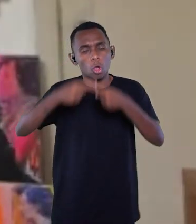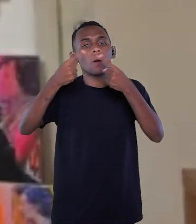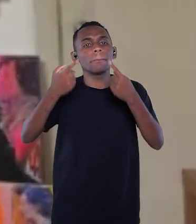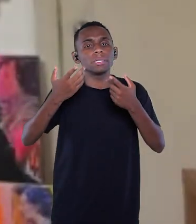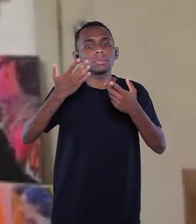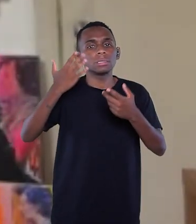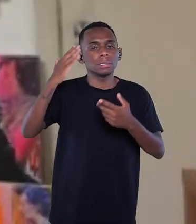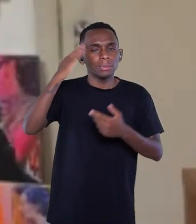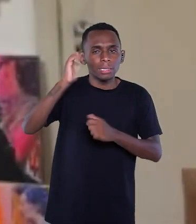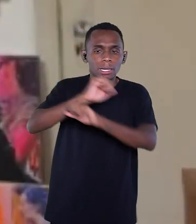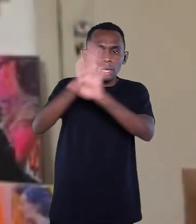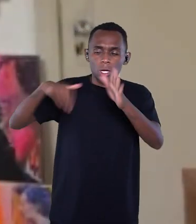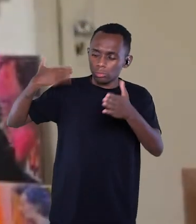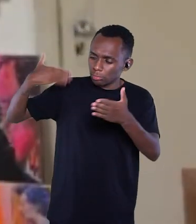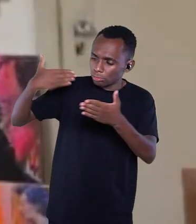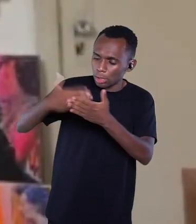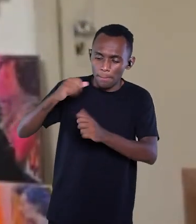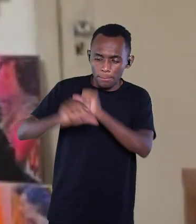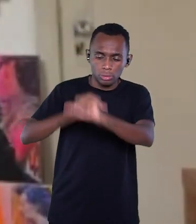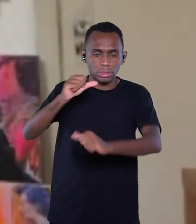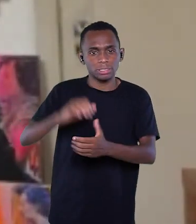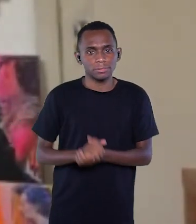sentido entender meu processo. Assim.